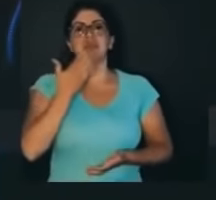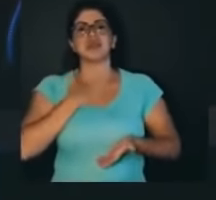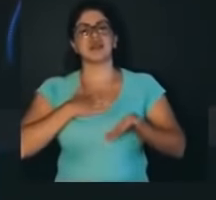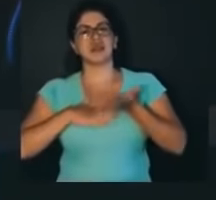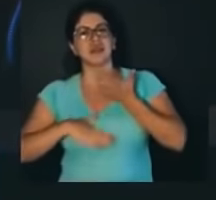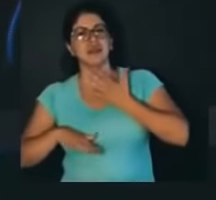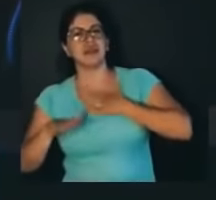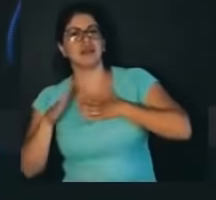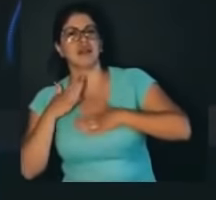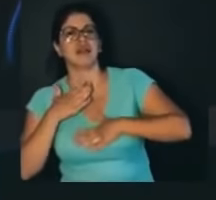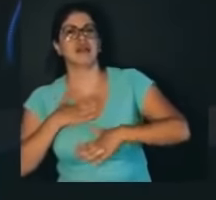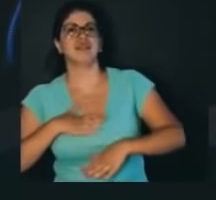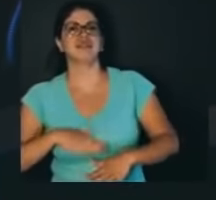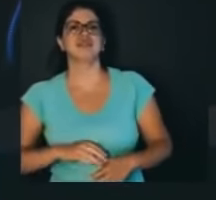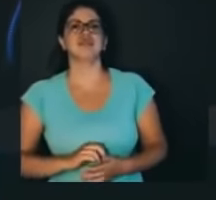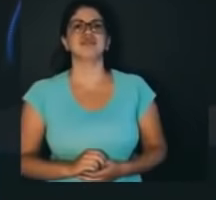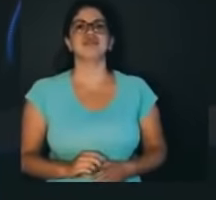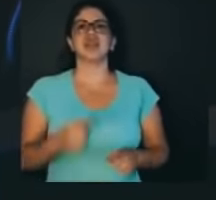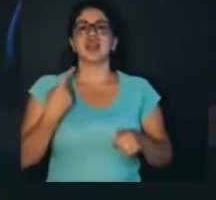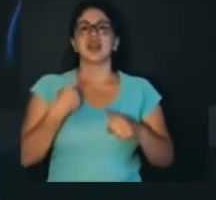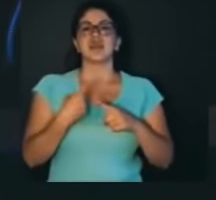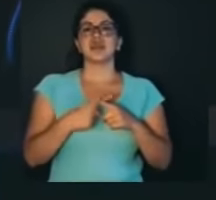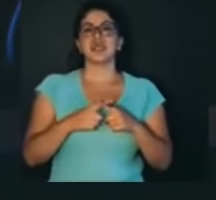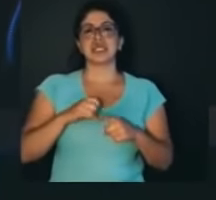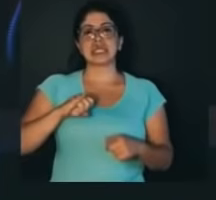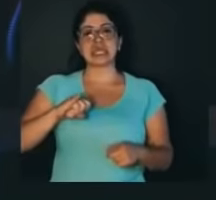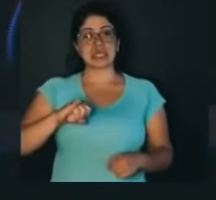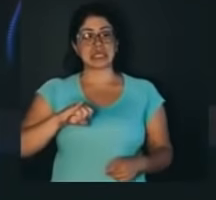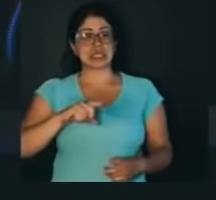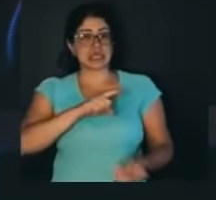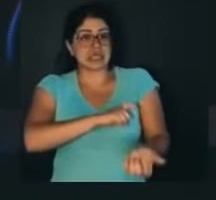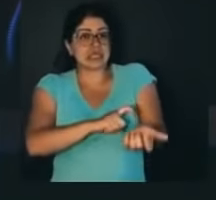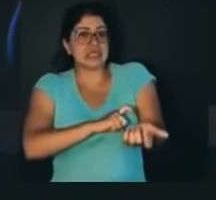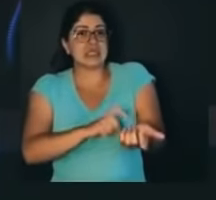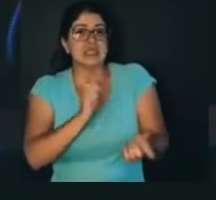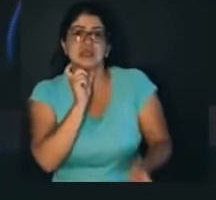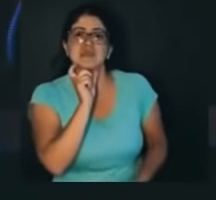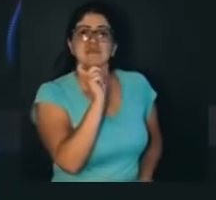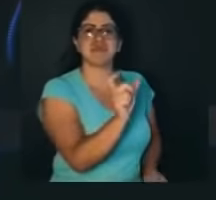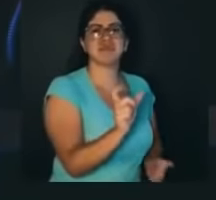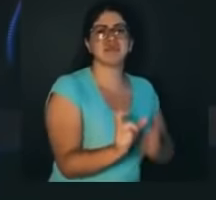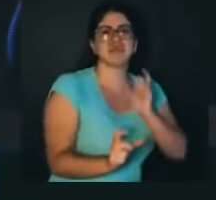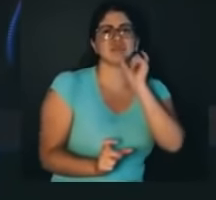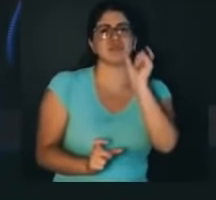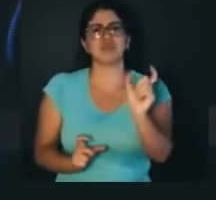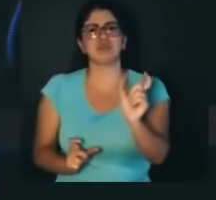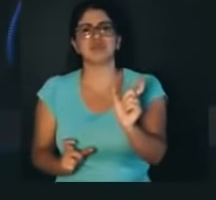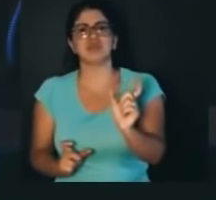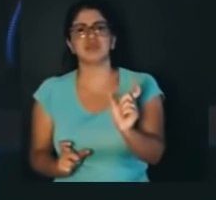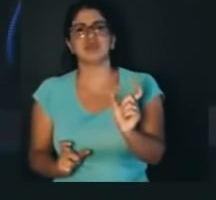teu cônjuge, para que você não fira o teu filho, para que você não fira os teus funcionários.